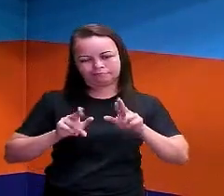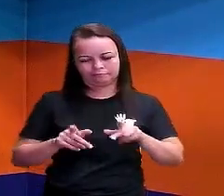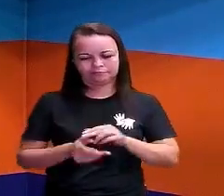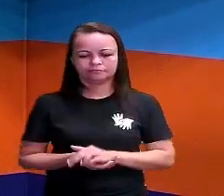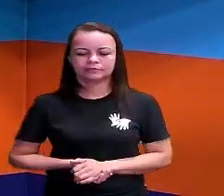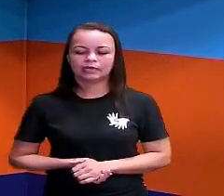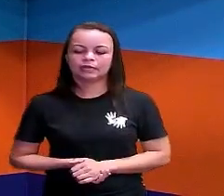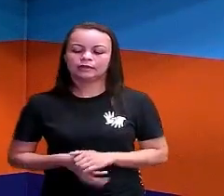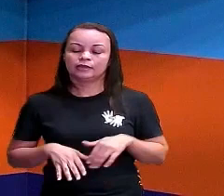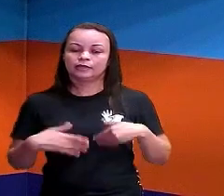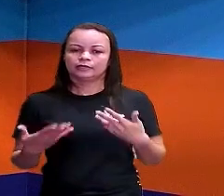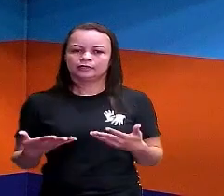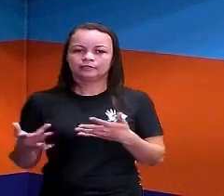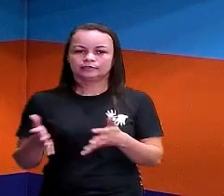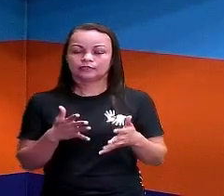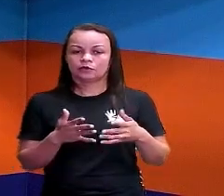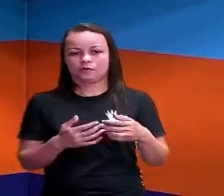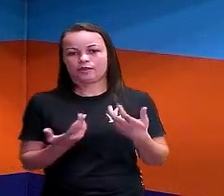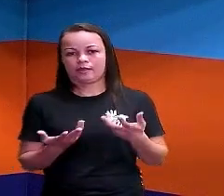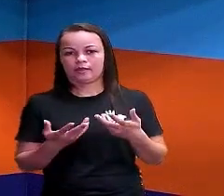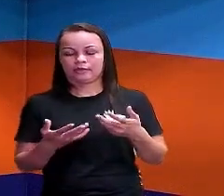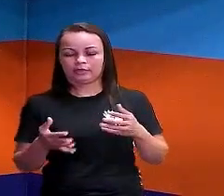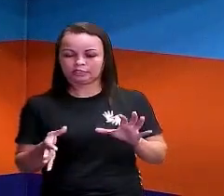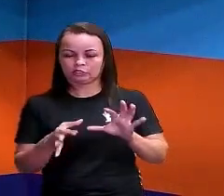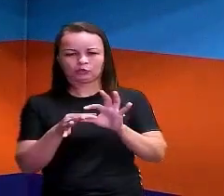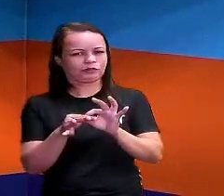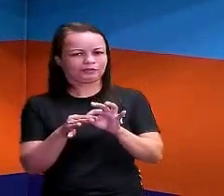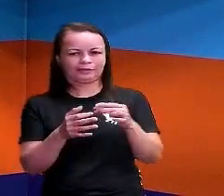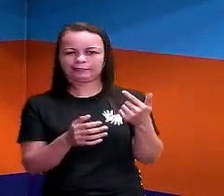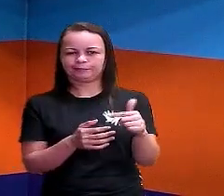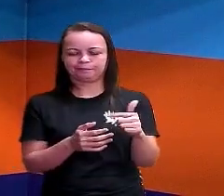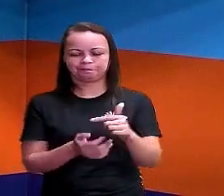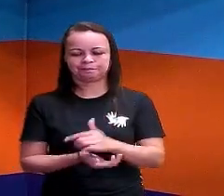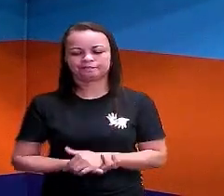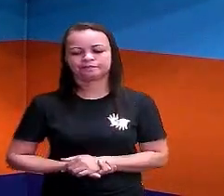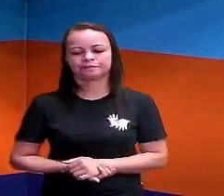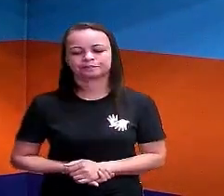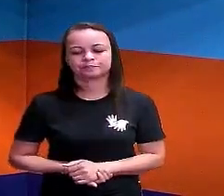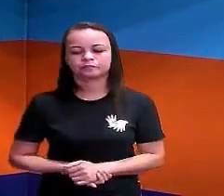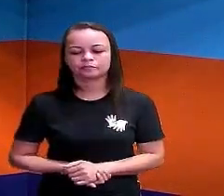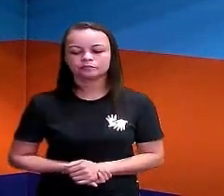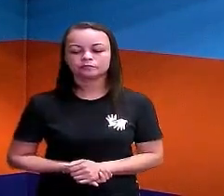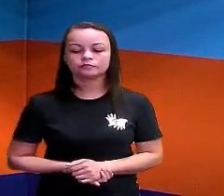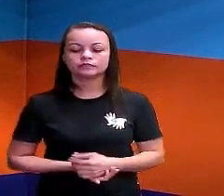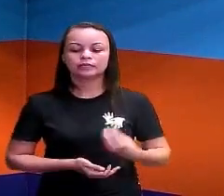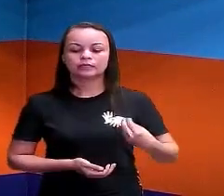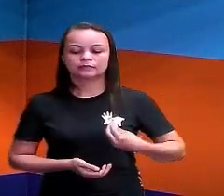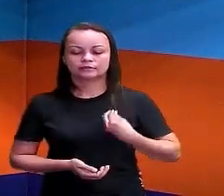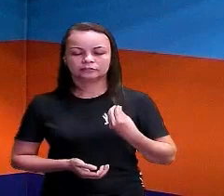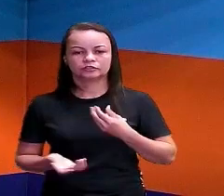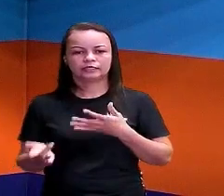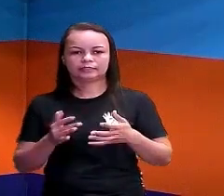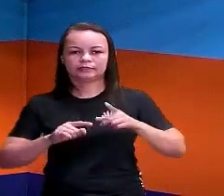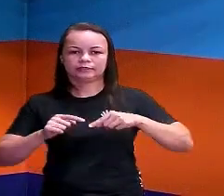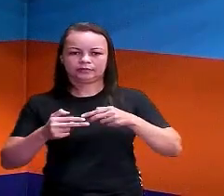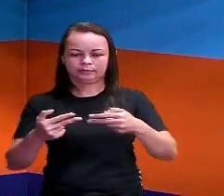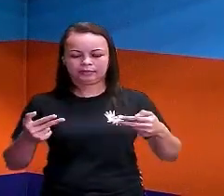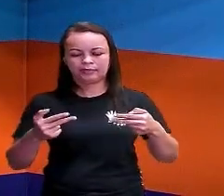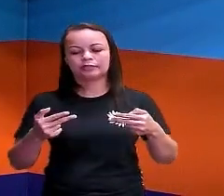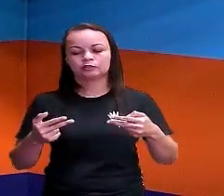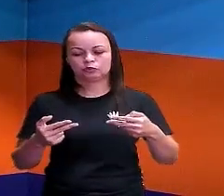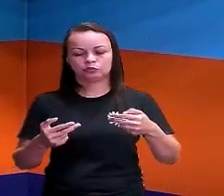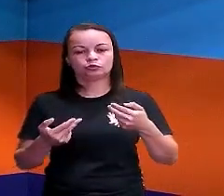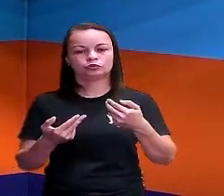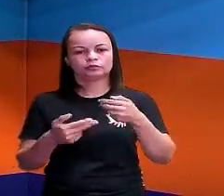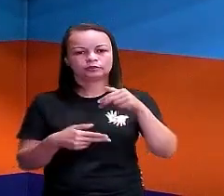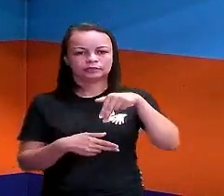Então, ela não é associativa, beleza? Existência do elemento neutro. Sim, na subtração